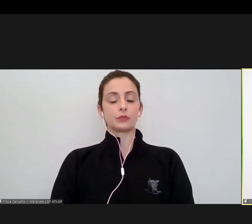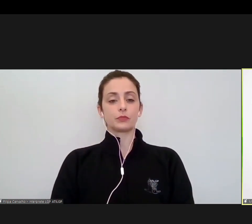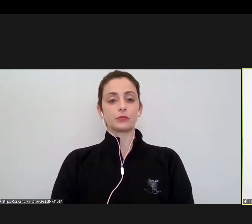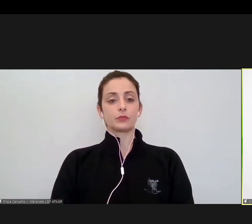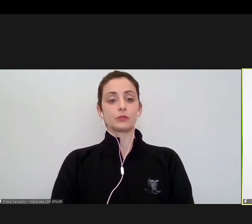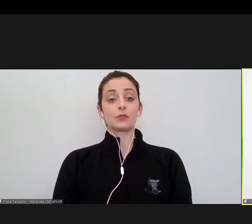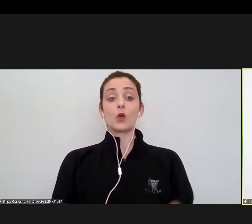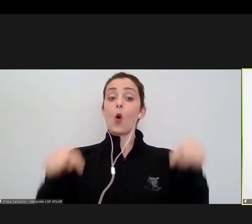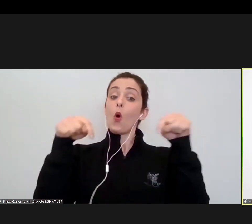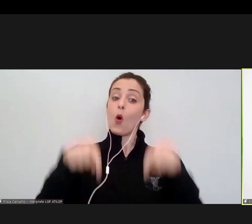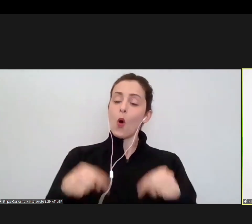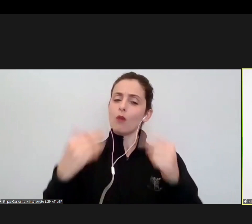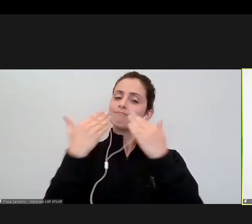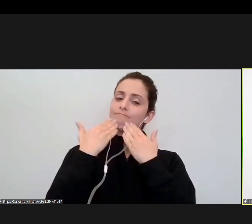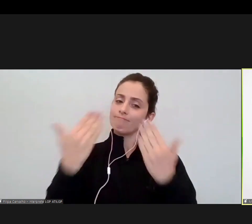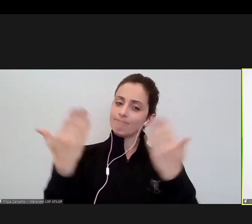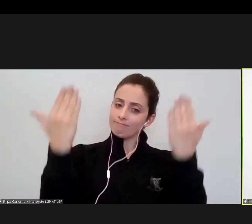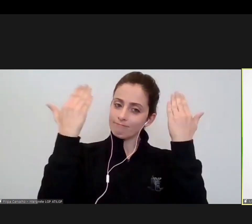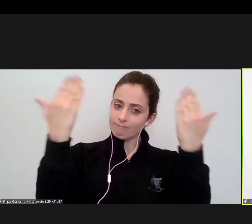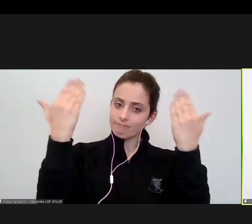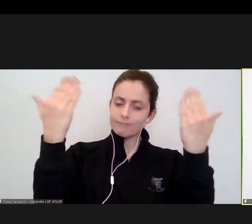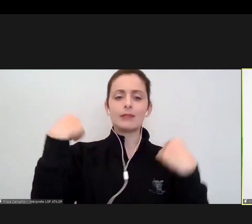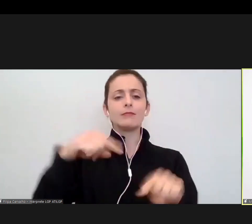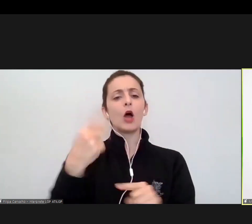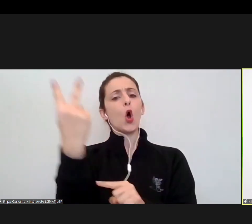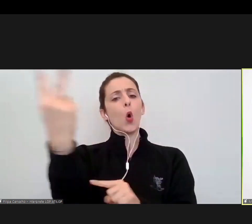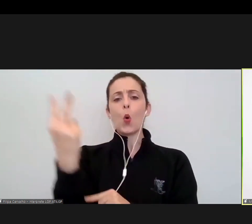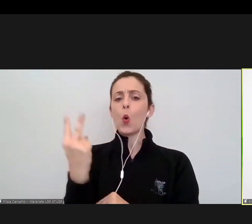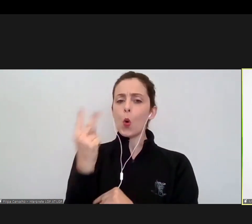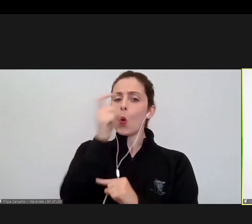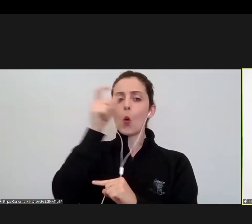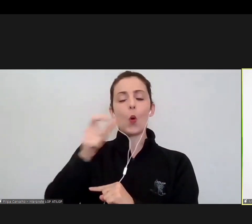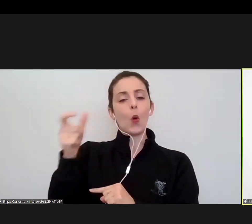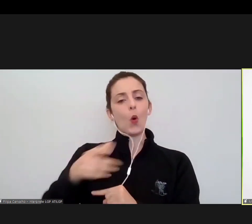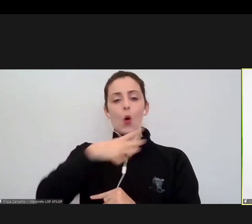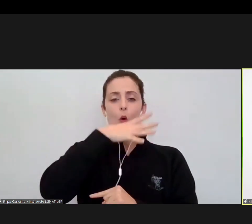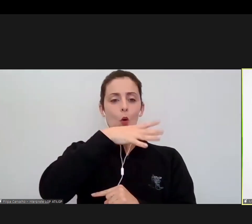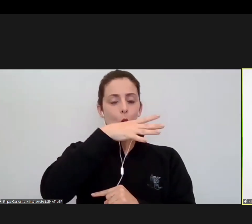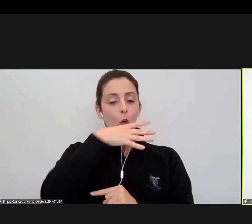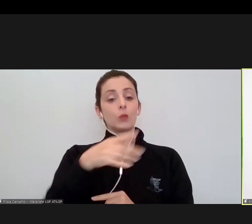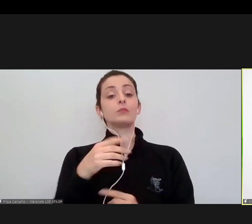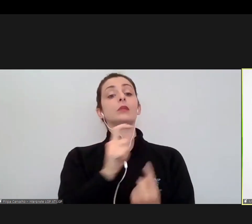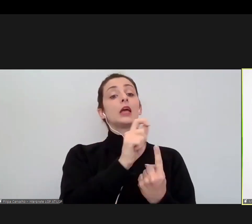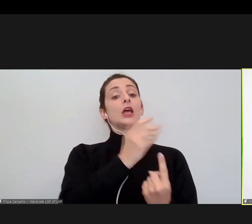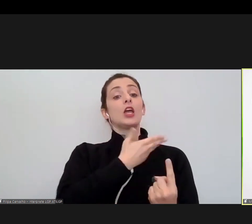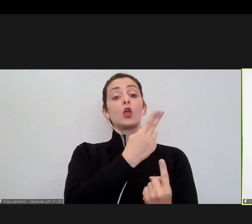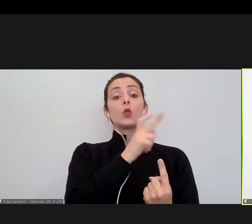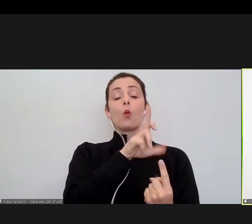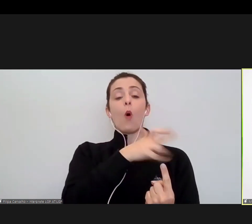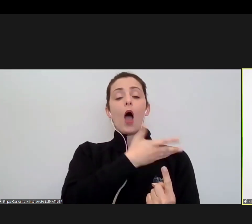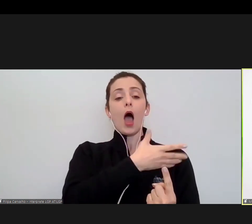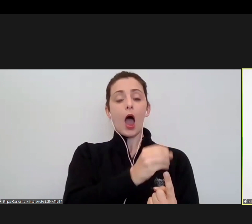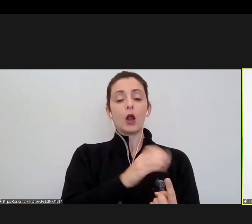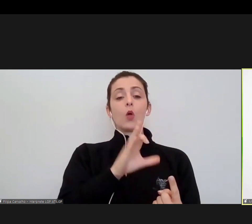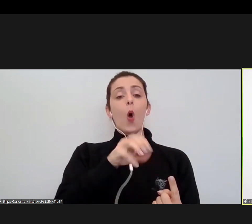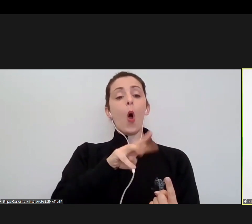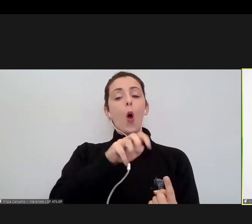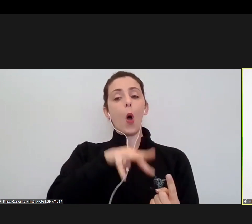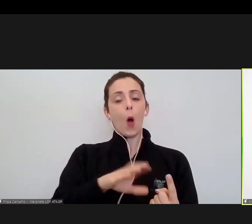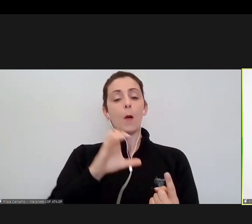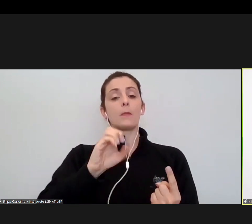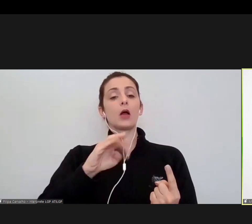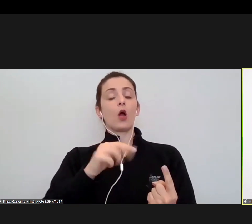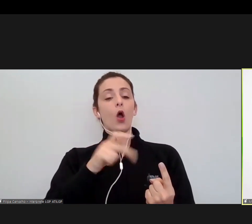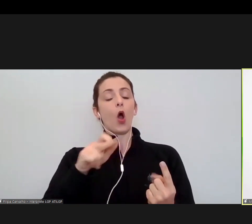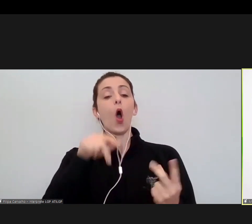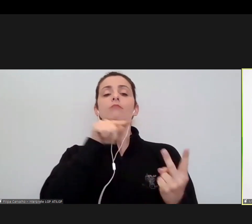Hoje temos a honra de contar com dois oradores de renome. São eles Eduardo Homem da Costa, investigador em pós-doutoramento